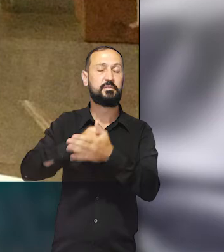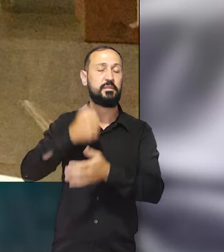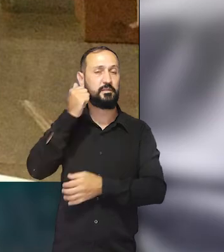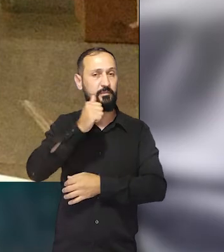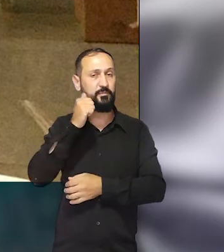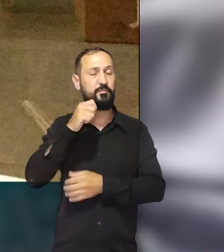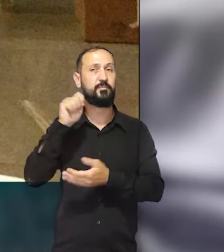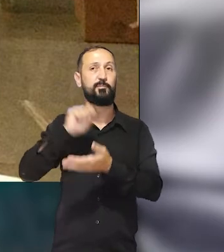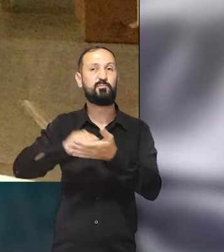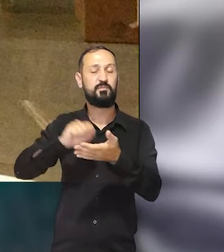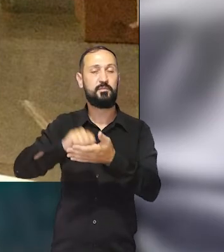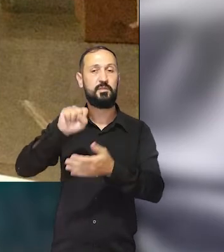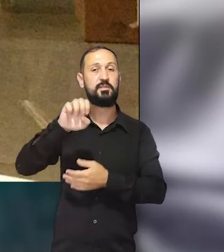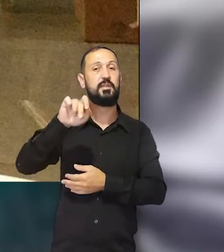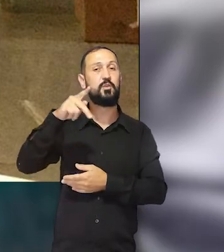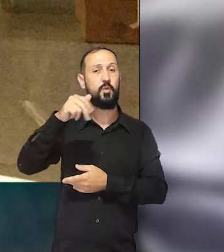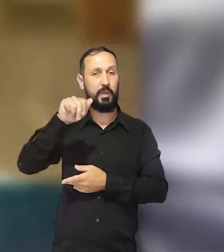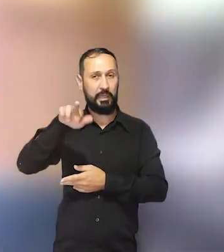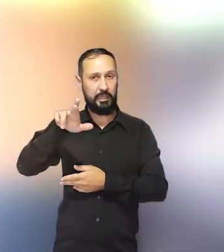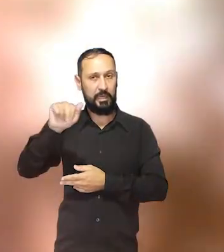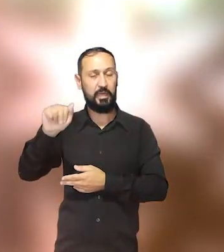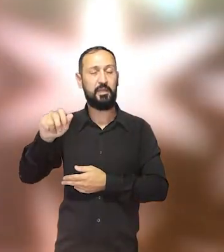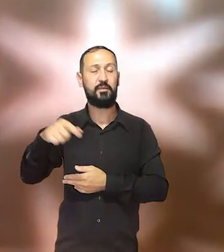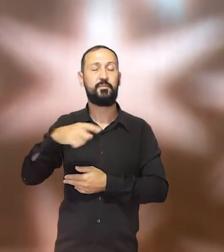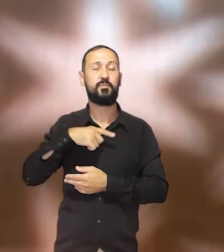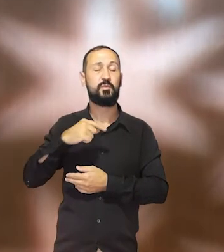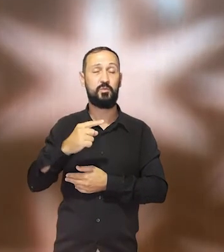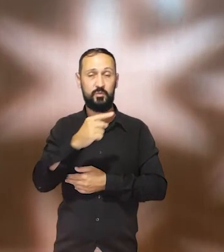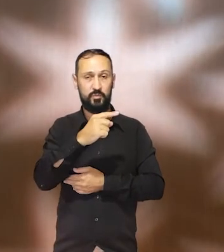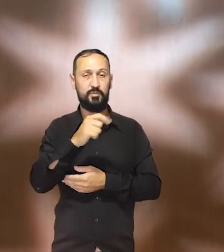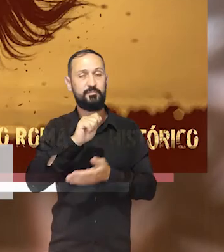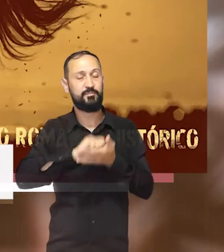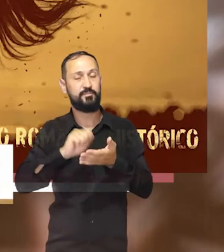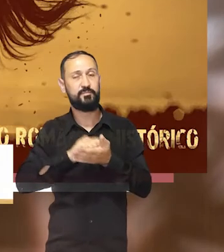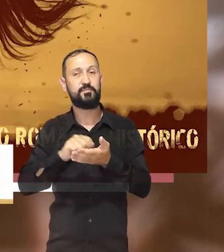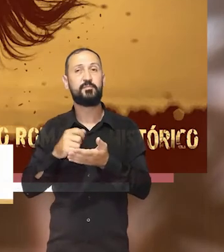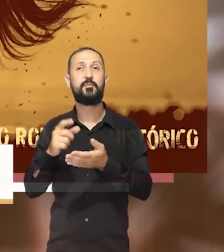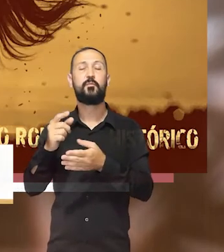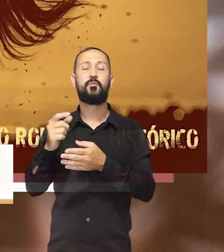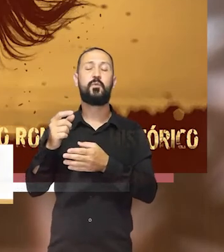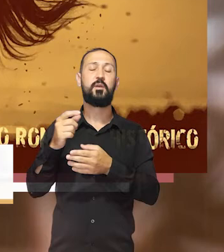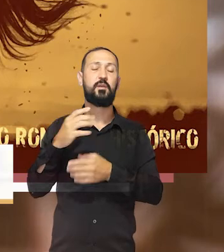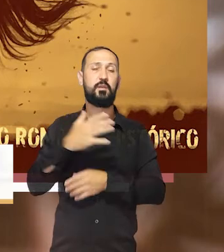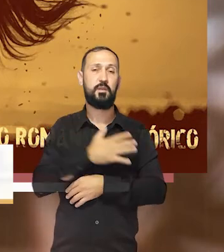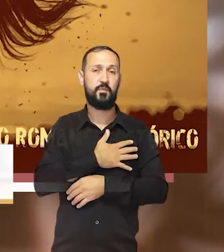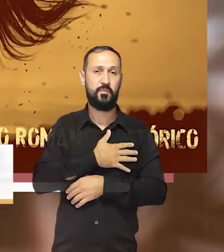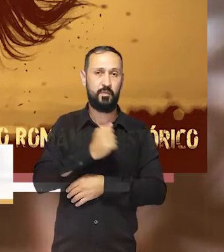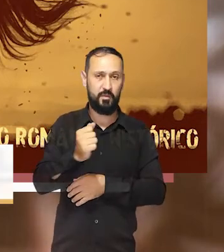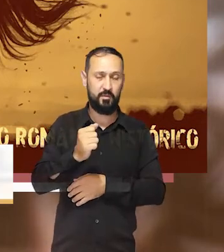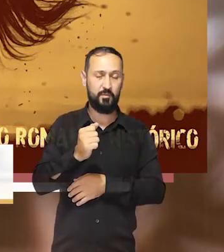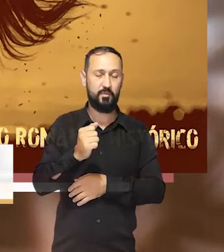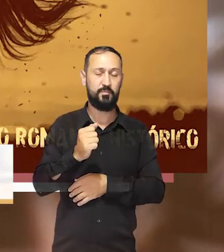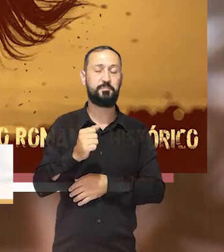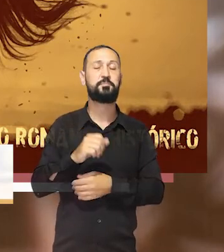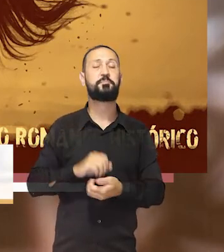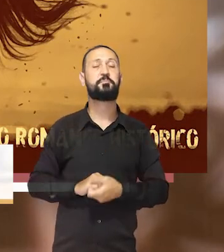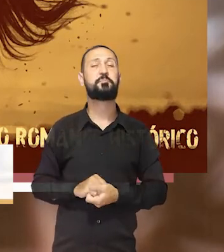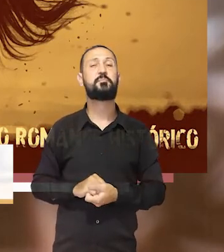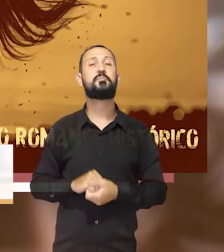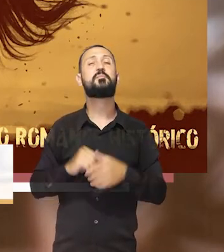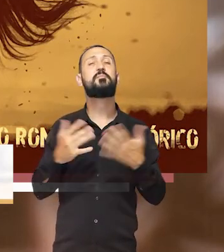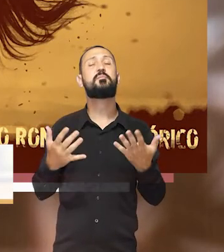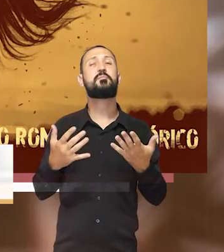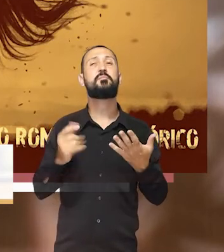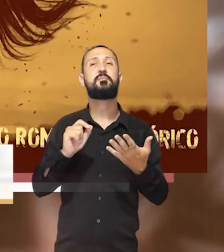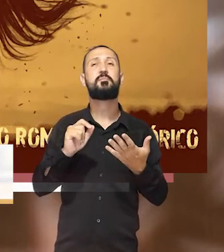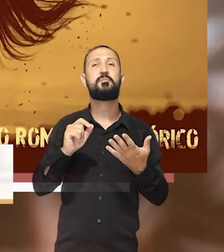e a Resistência Feminina na obra Senhorinha Barbosa Lopes, de Samuel Medeiros, lançado em agosto pela Oiá